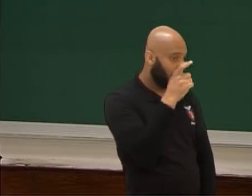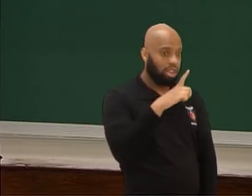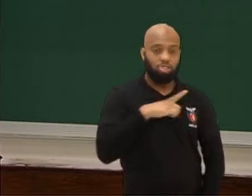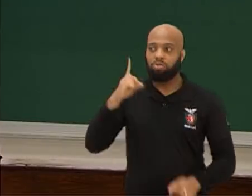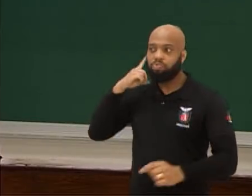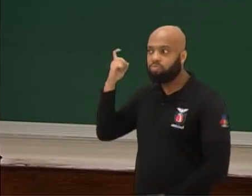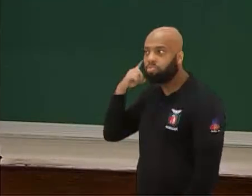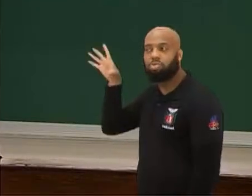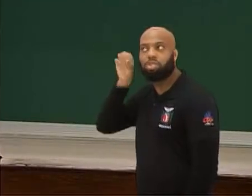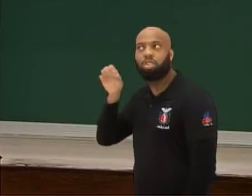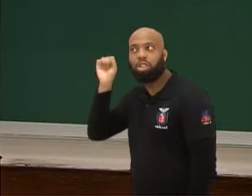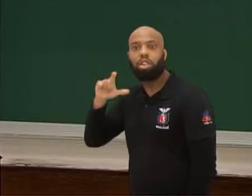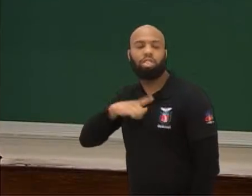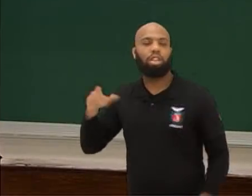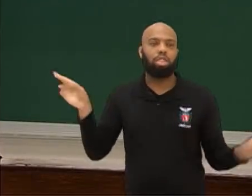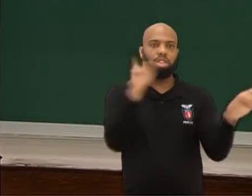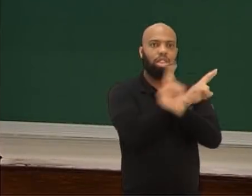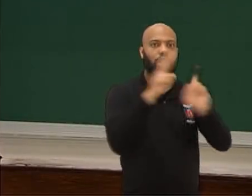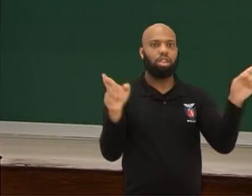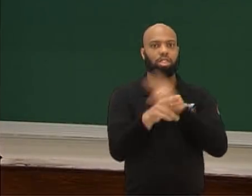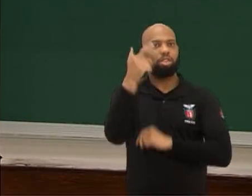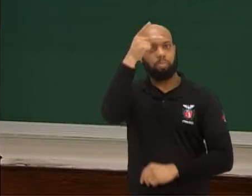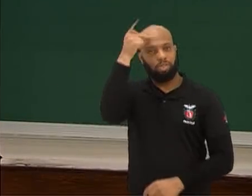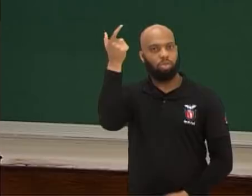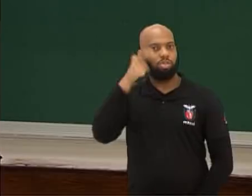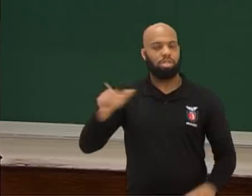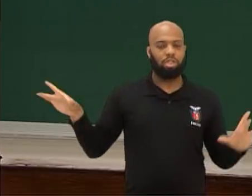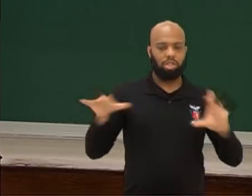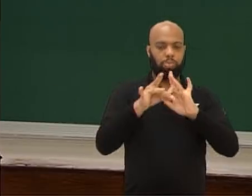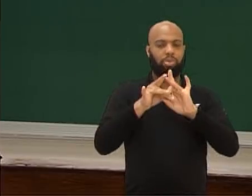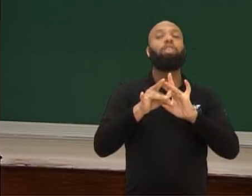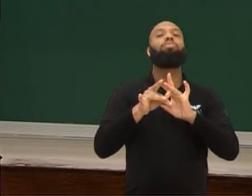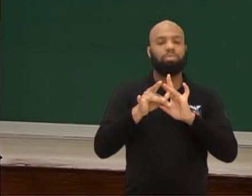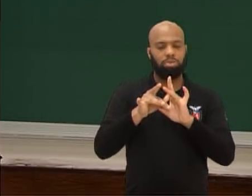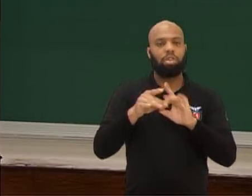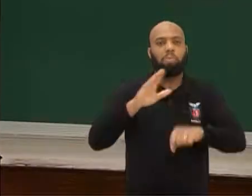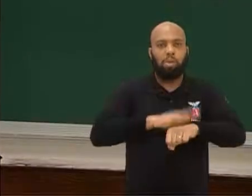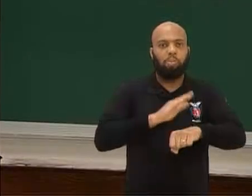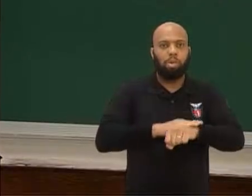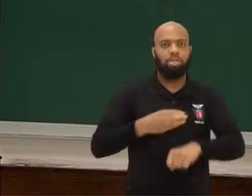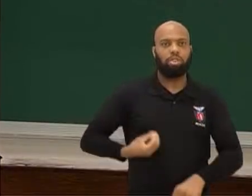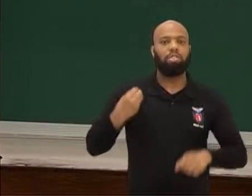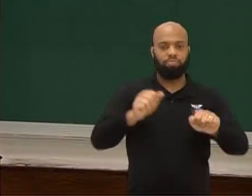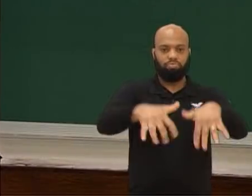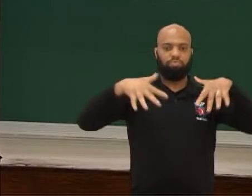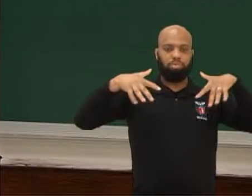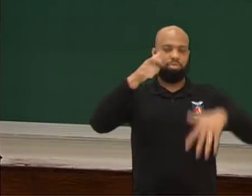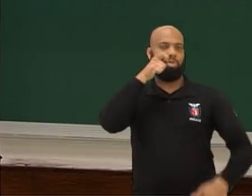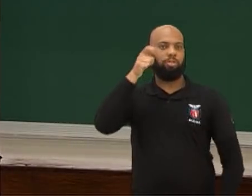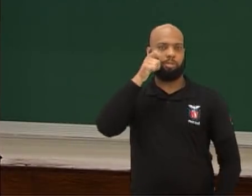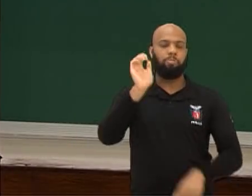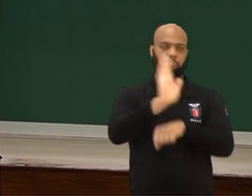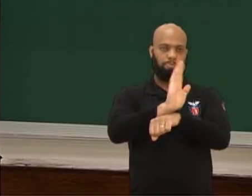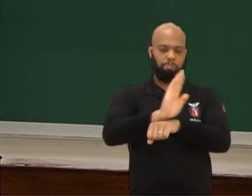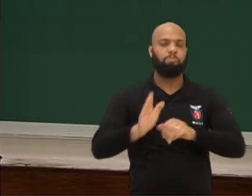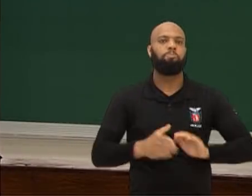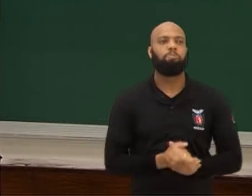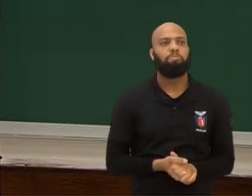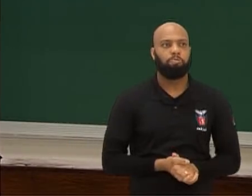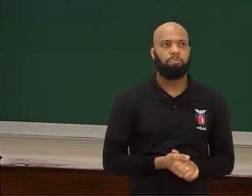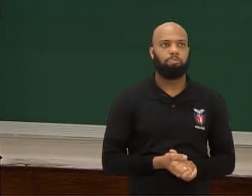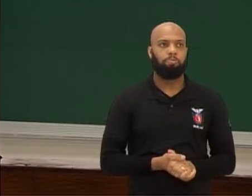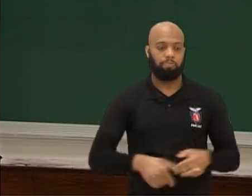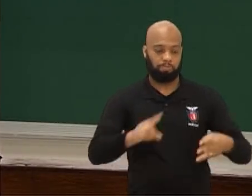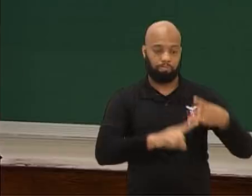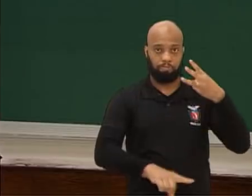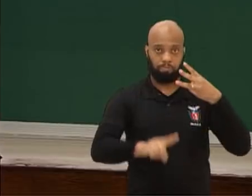na tela e a música que era produzida para a percepção da plateia que estava apreciando o filme.